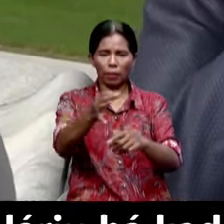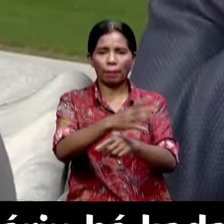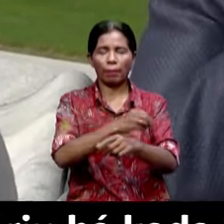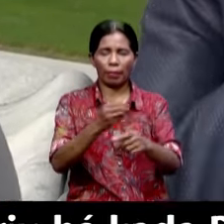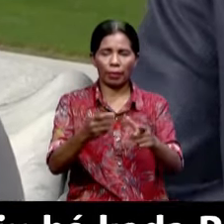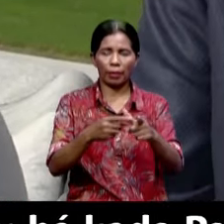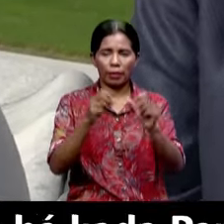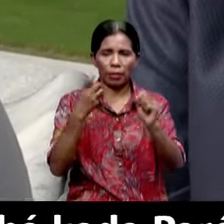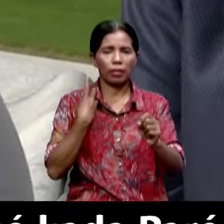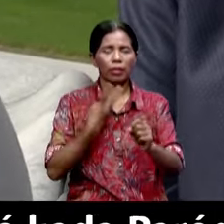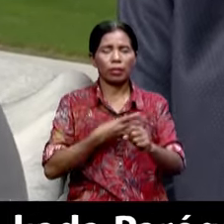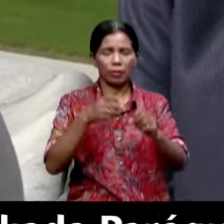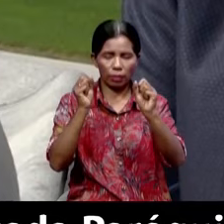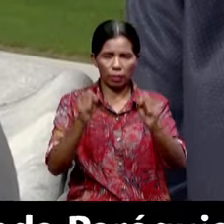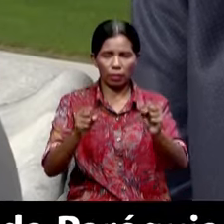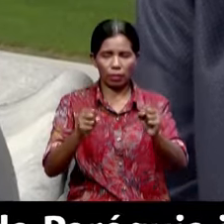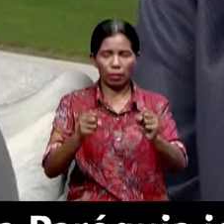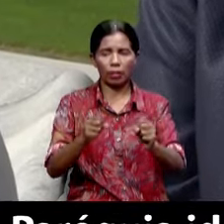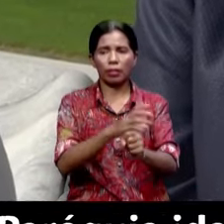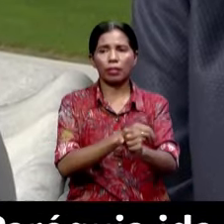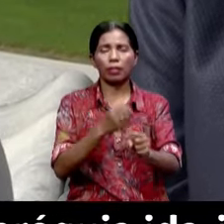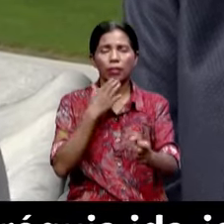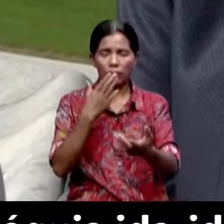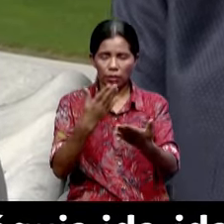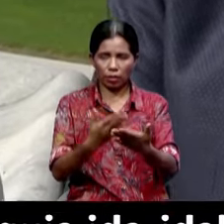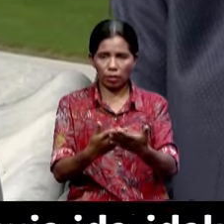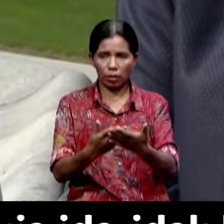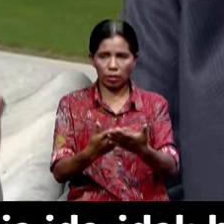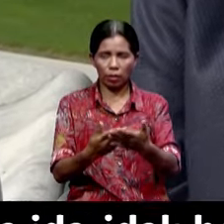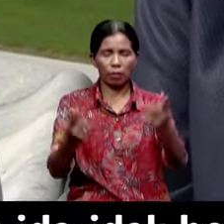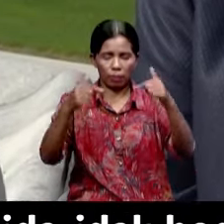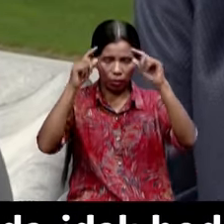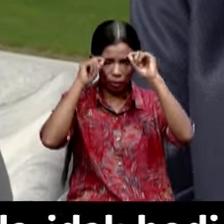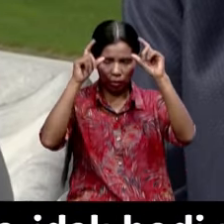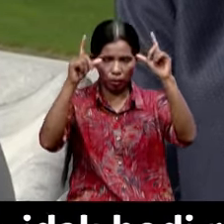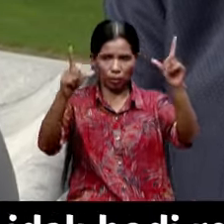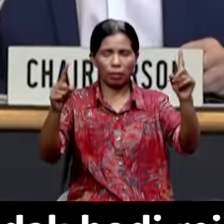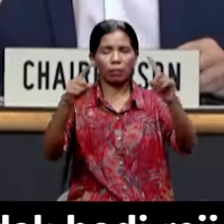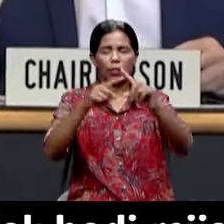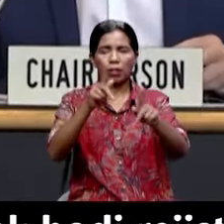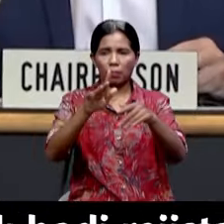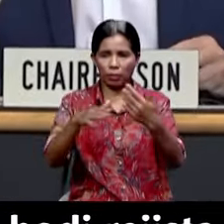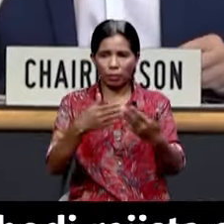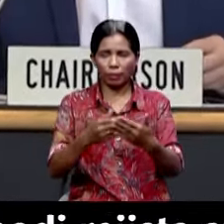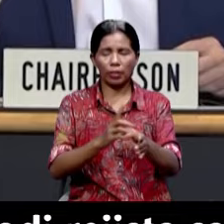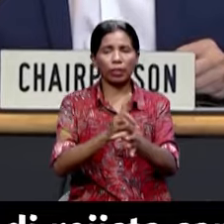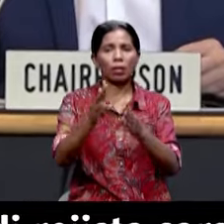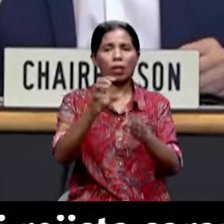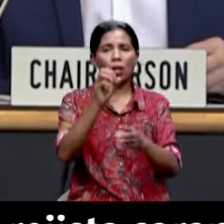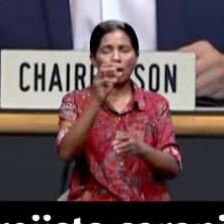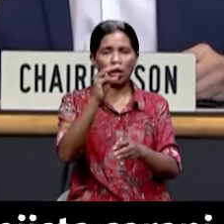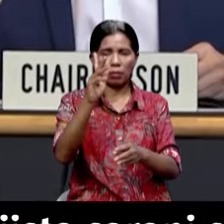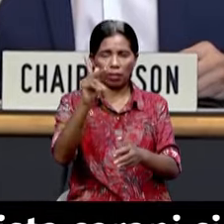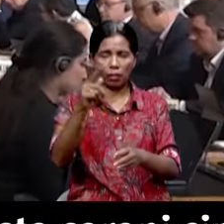liutan. Ori itabela concretiza benefício nebe toma e Timor, toba e a povo. Diretora-Geral OMK